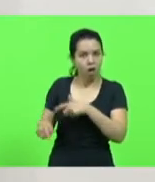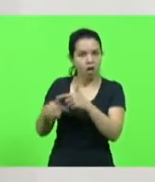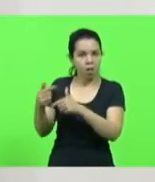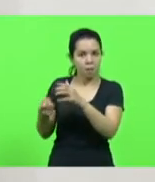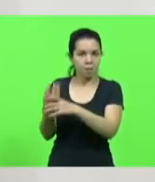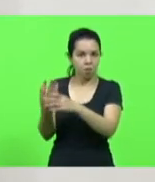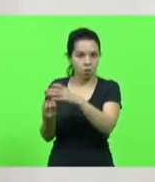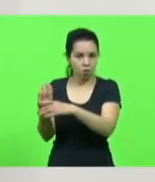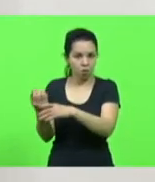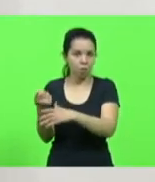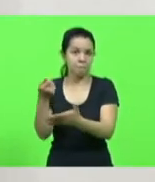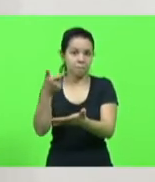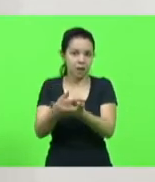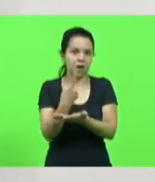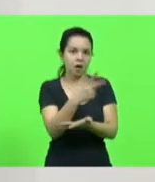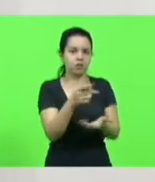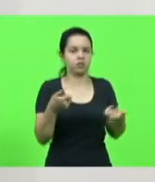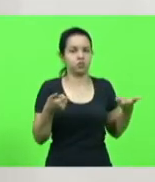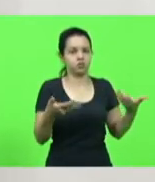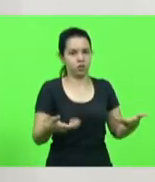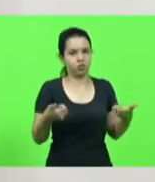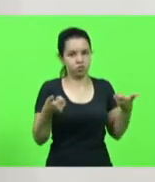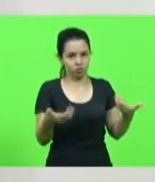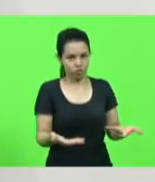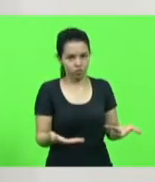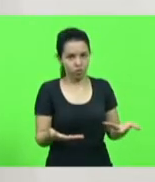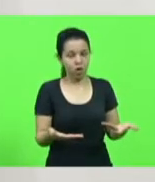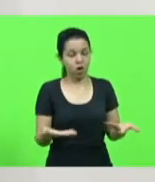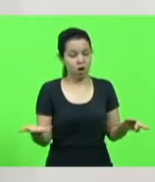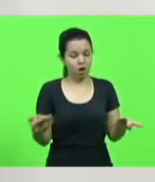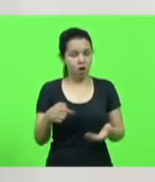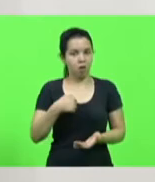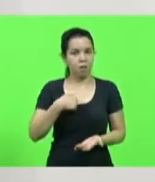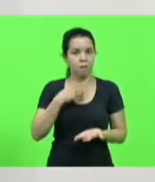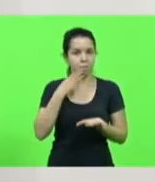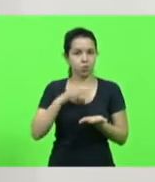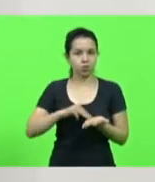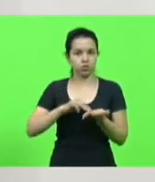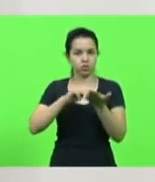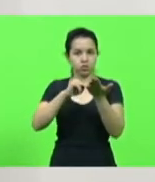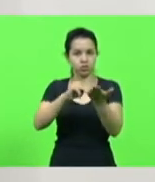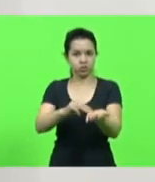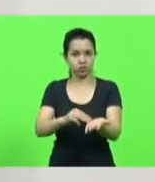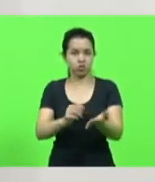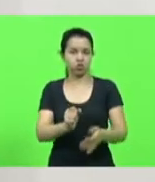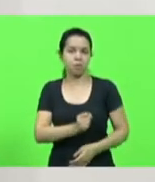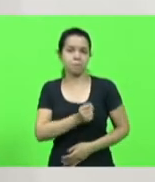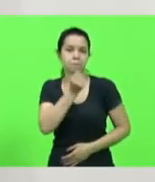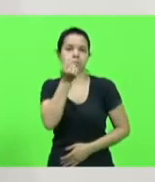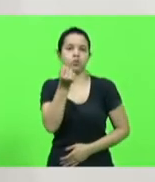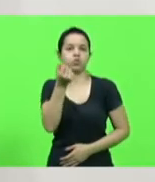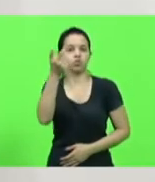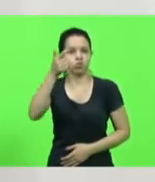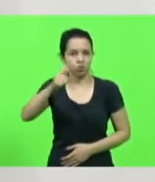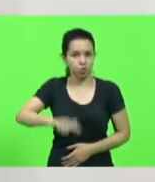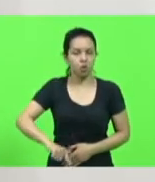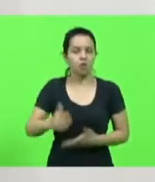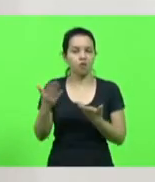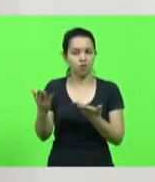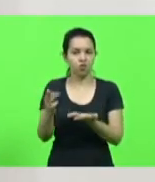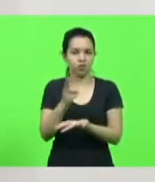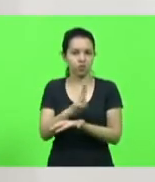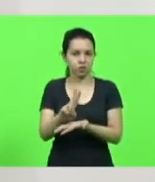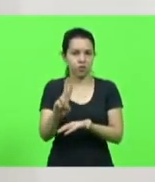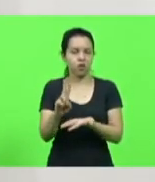vocês. Aqui hoje, uma moção de repúdio, mais uma, de tantas que eu já fiz para essa universidade. E espero que seja